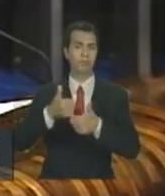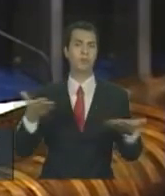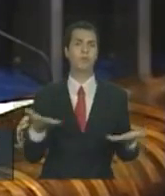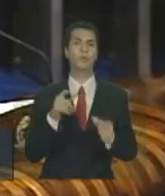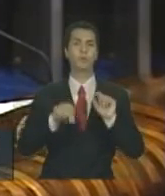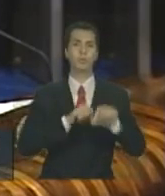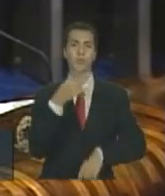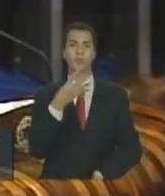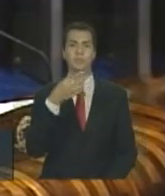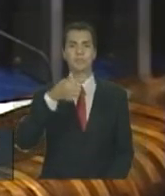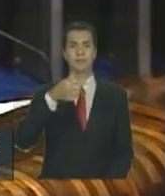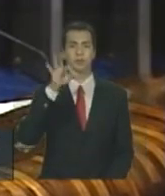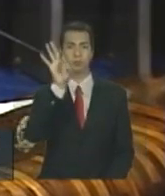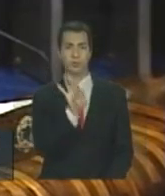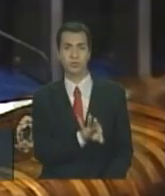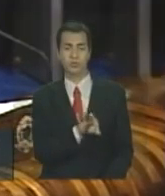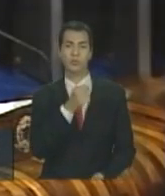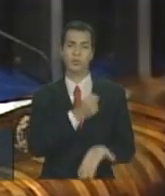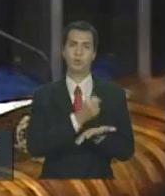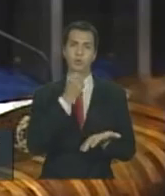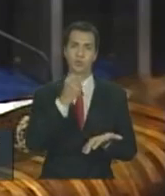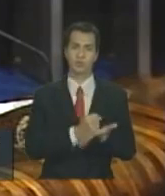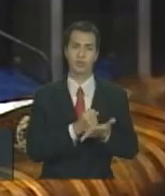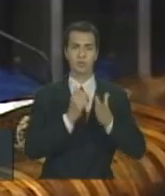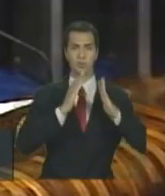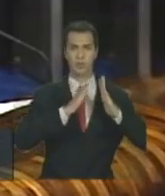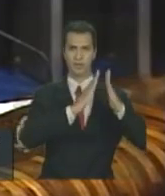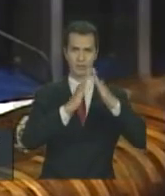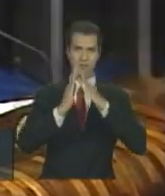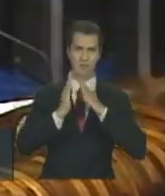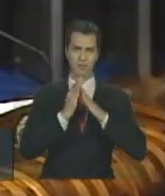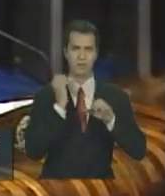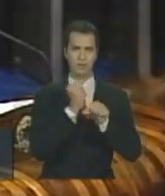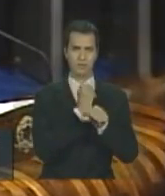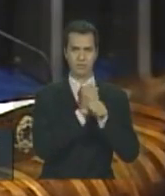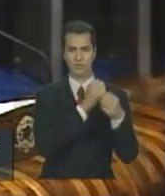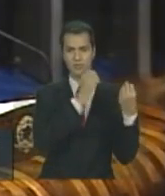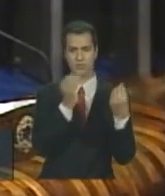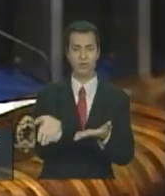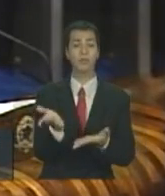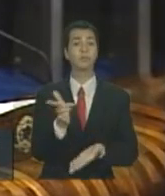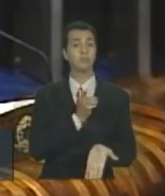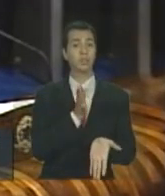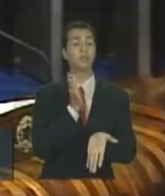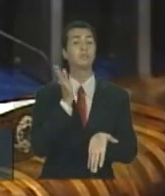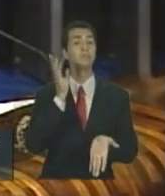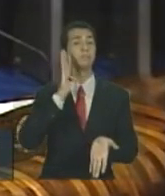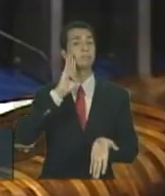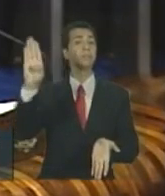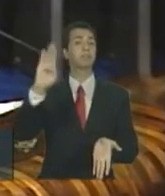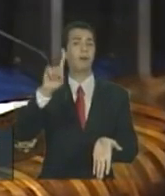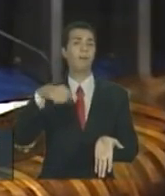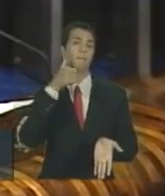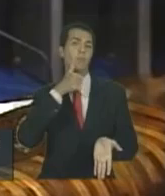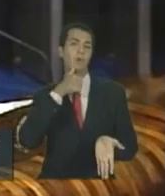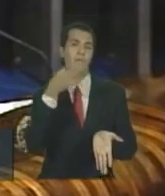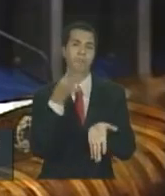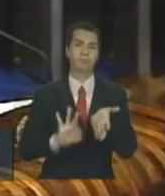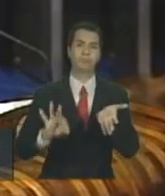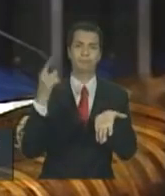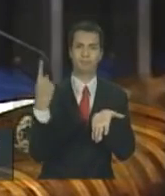47% dos contratos da primeira fase do Minha Casa Minha Vida foram assinados por mulheres. Mas queremos,